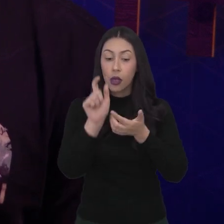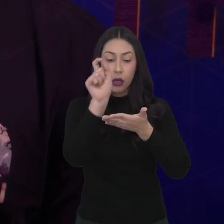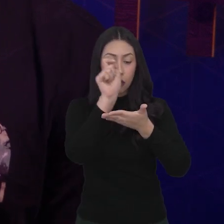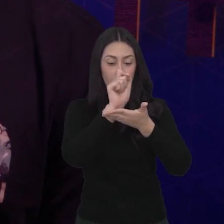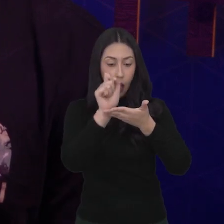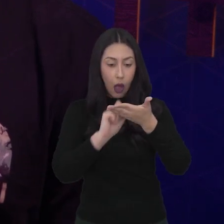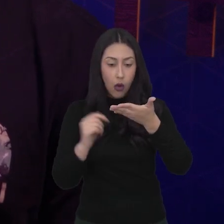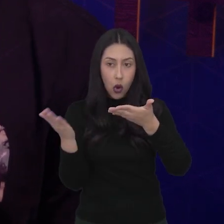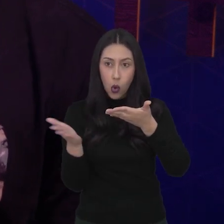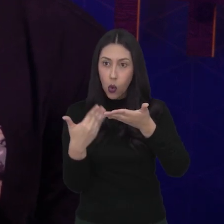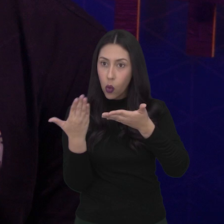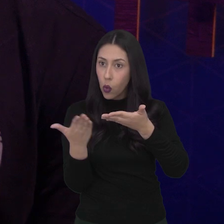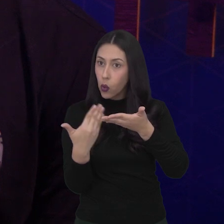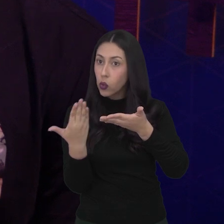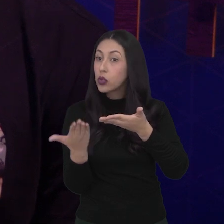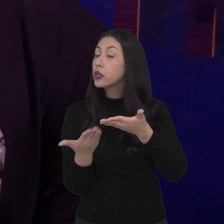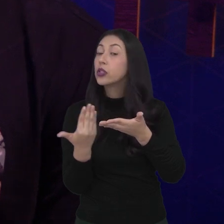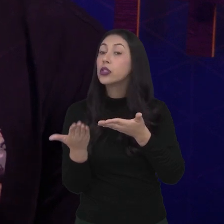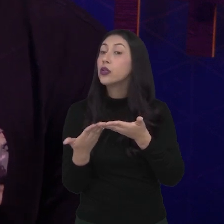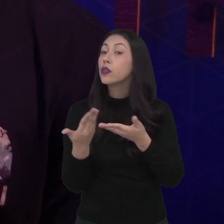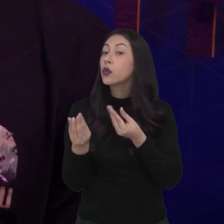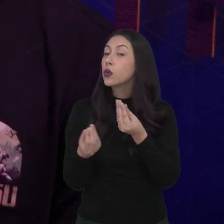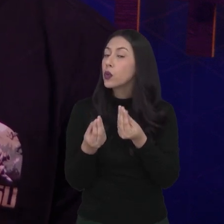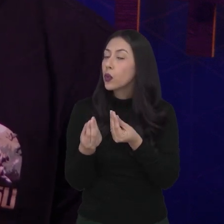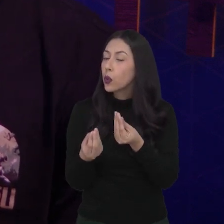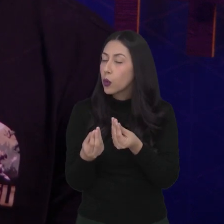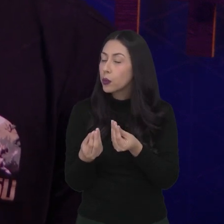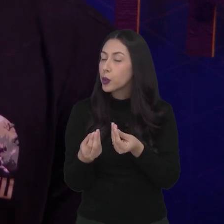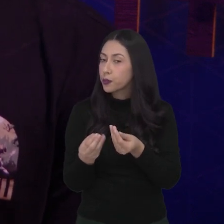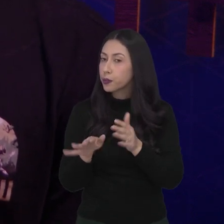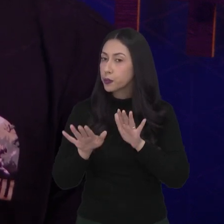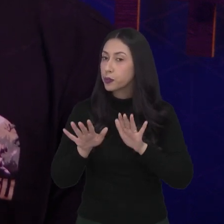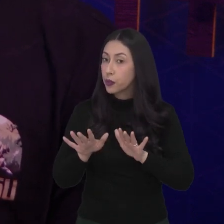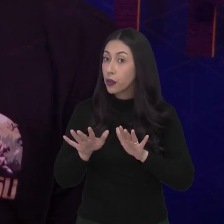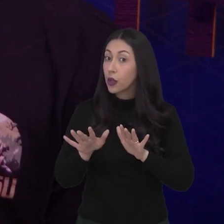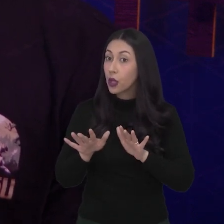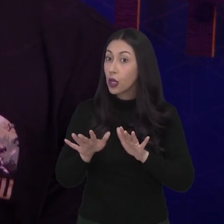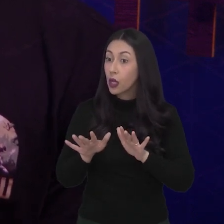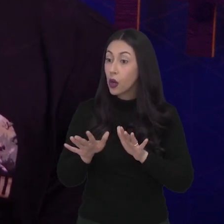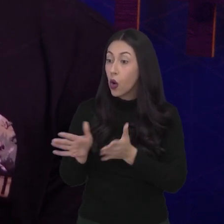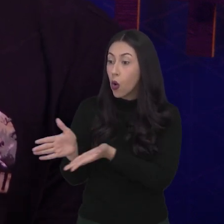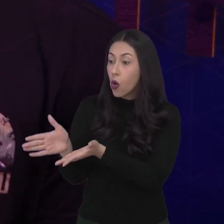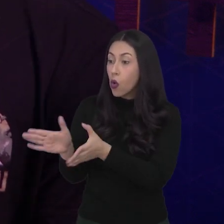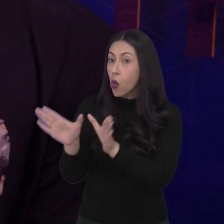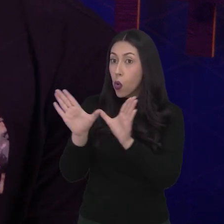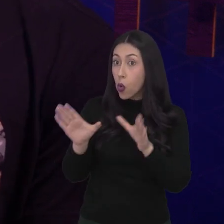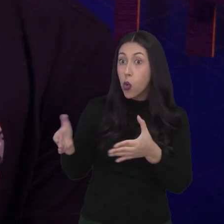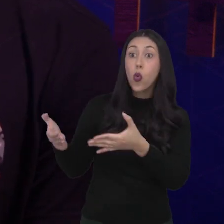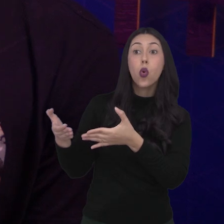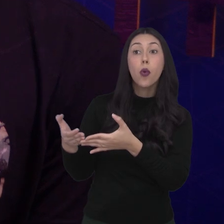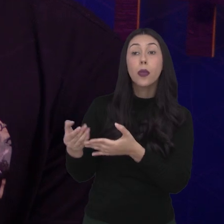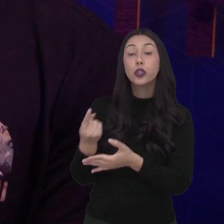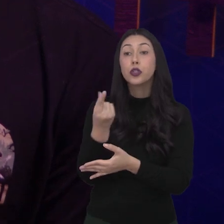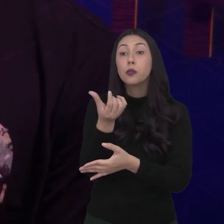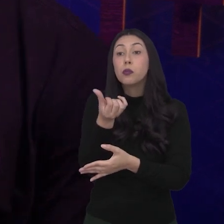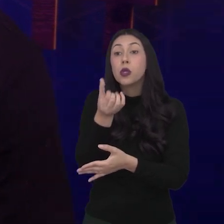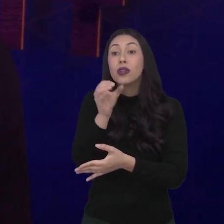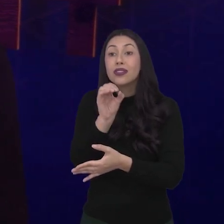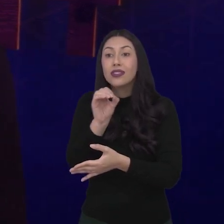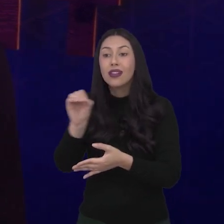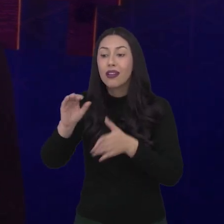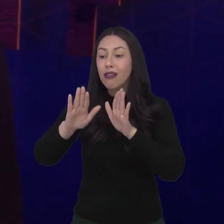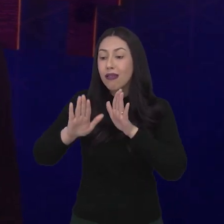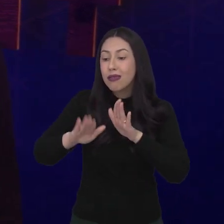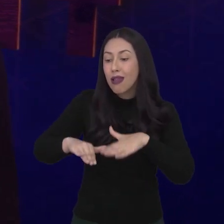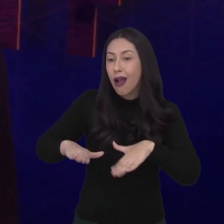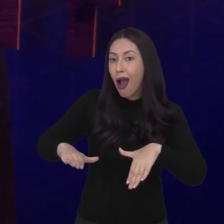eles escreveram um livro, e qual foi o procedimento? Eles pegaram 1.600 crianças, né?